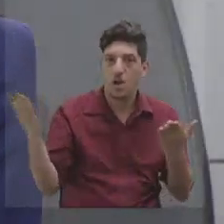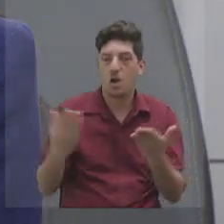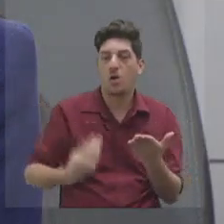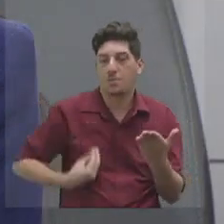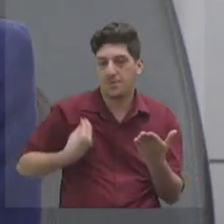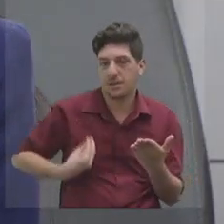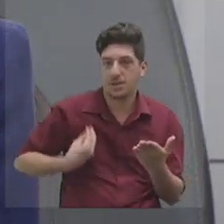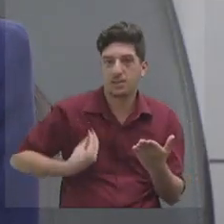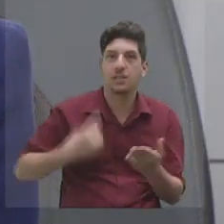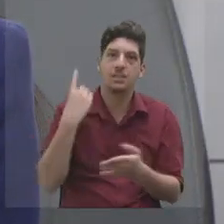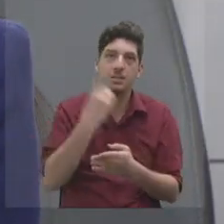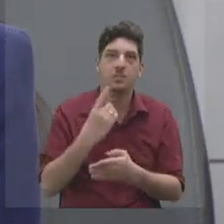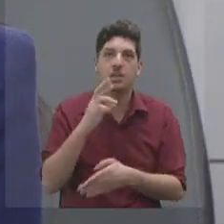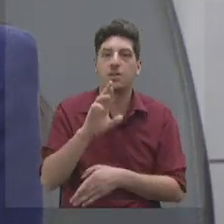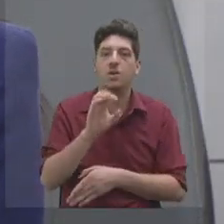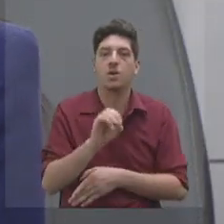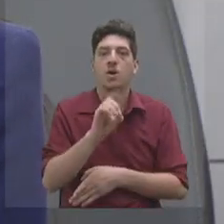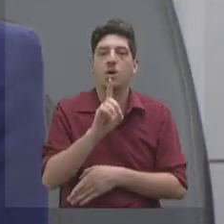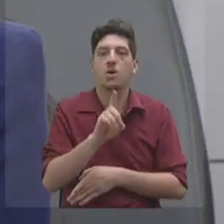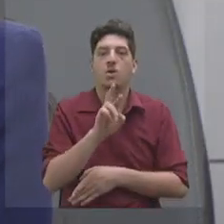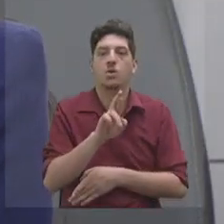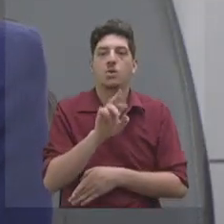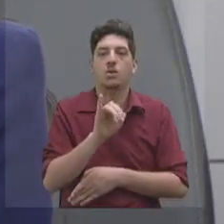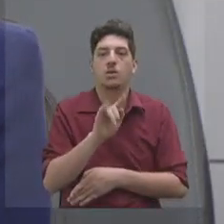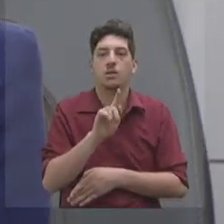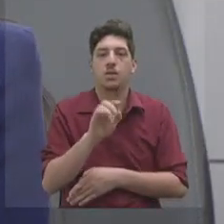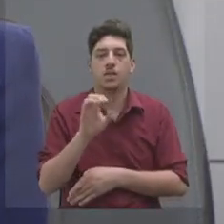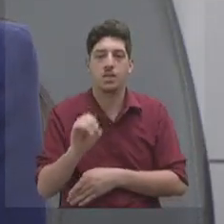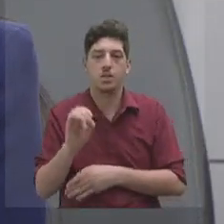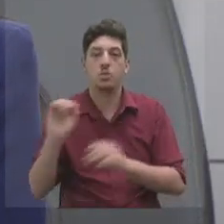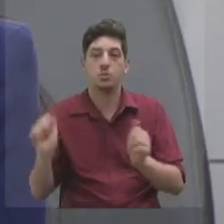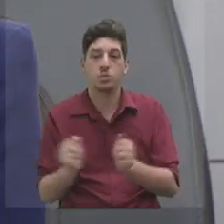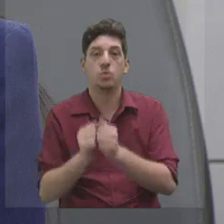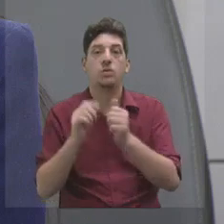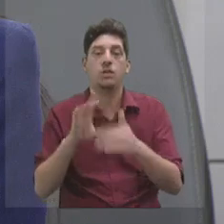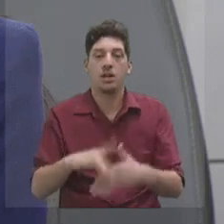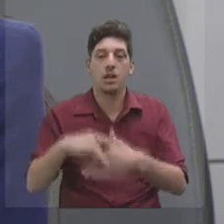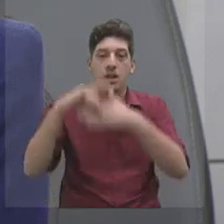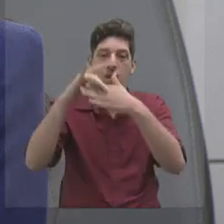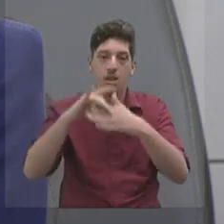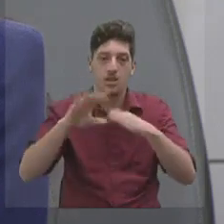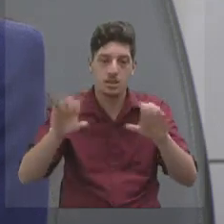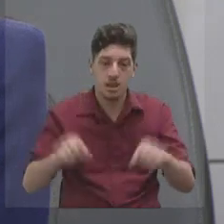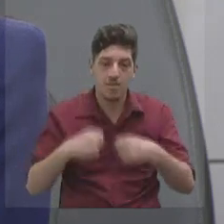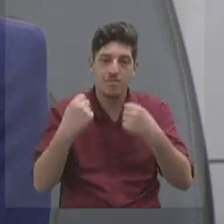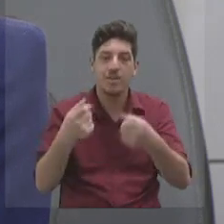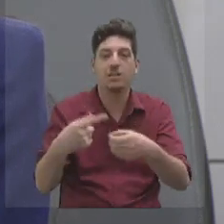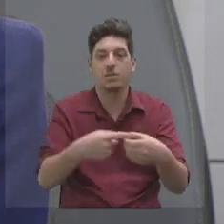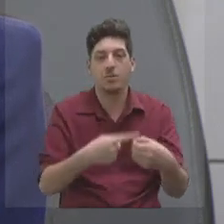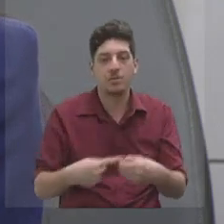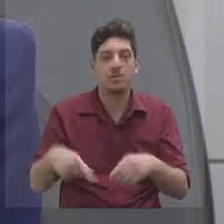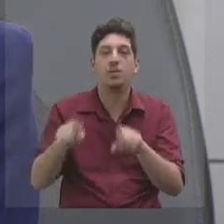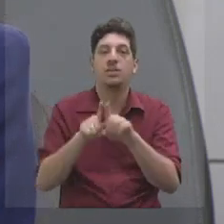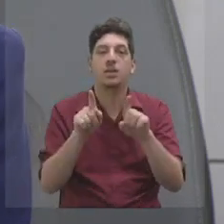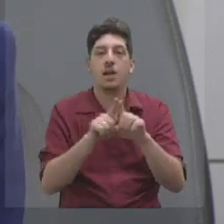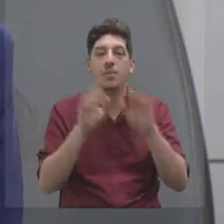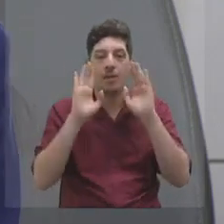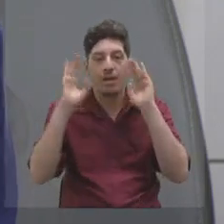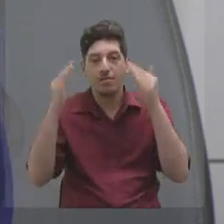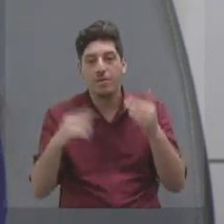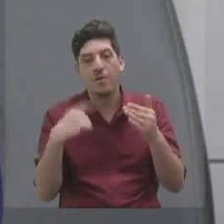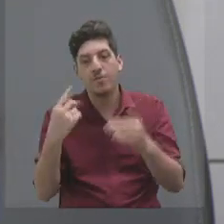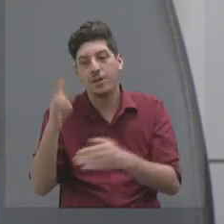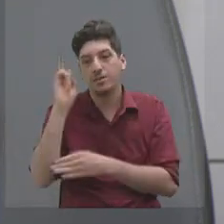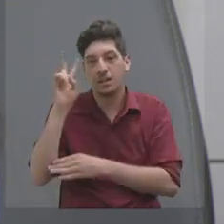estava Deputado Rodrigo Lopes que junto comigo lidera a frente parlamentar de defesa dos Municípios e nessa perspectiva municipalista a gente também lembra